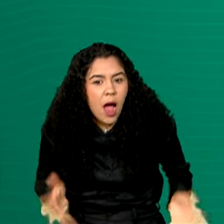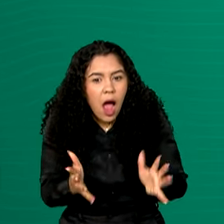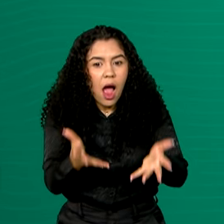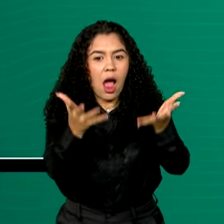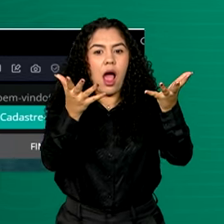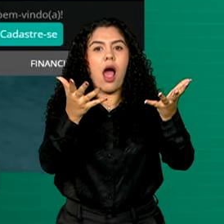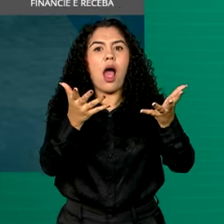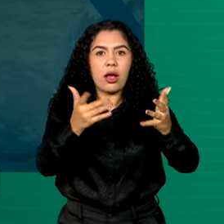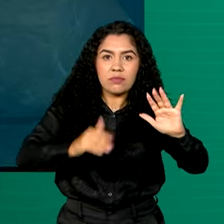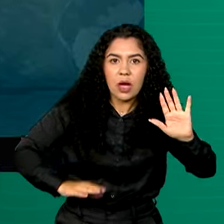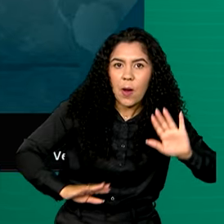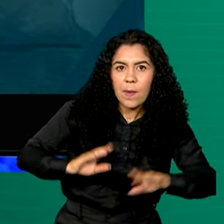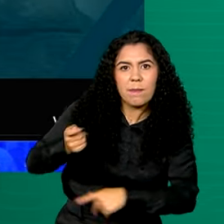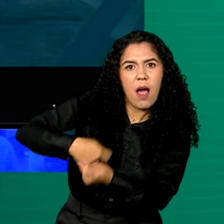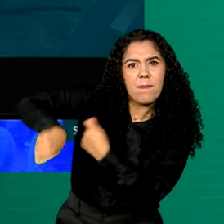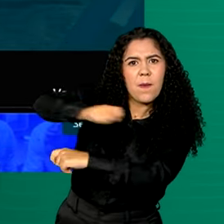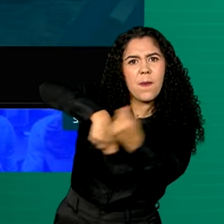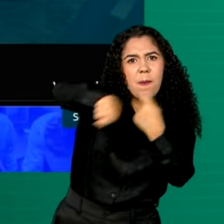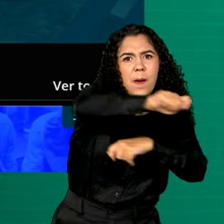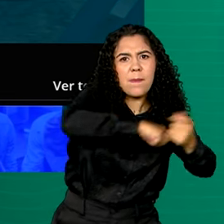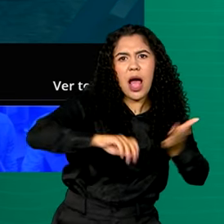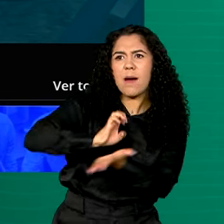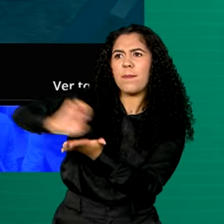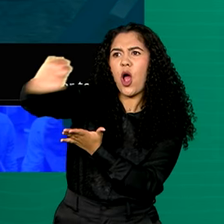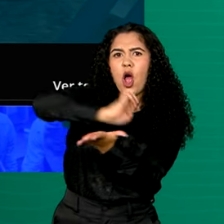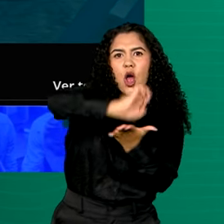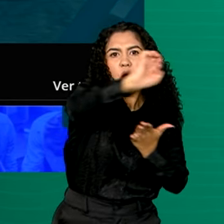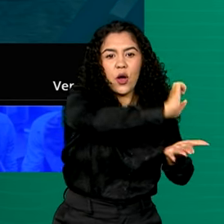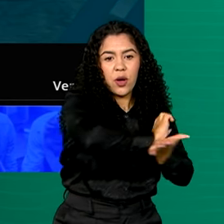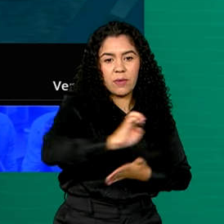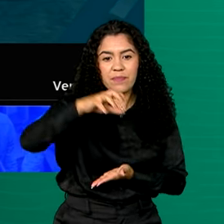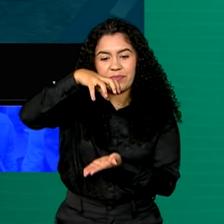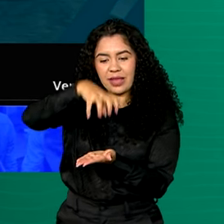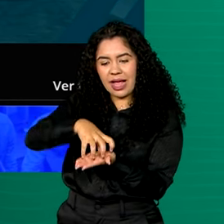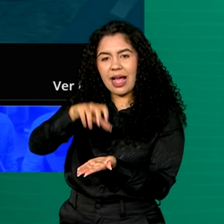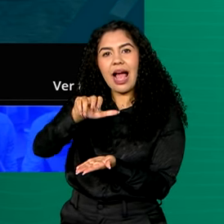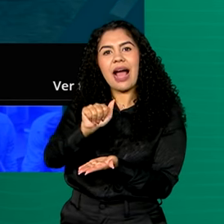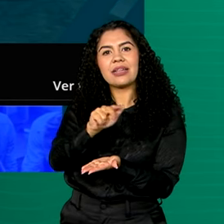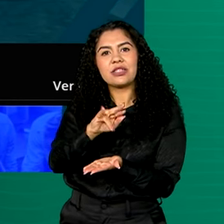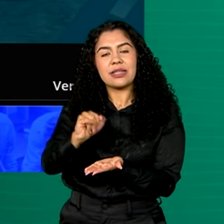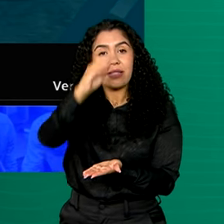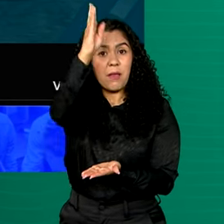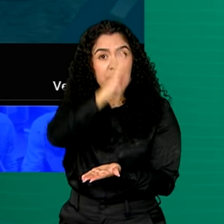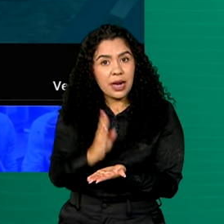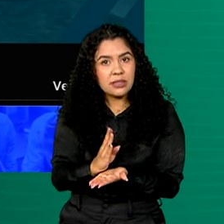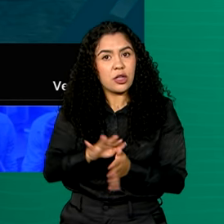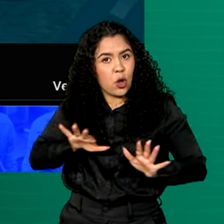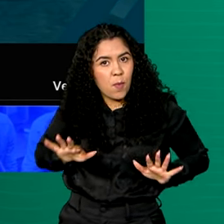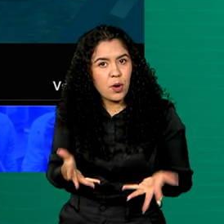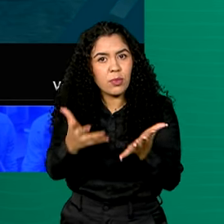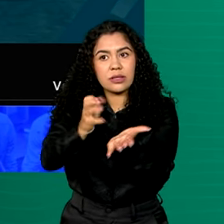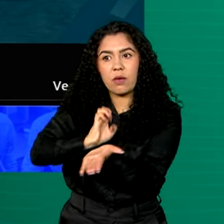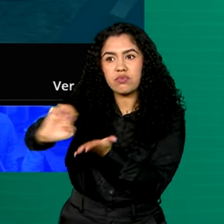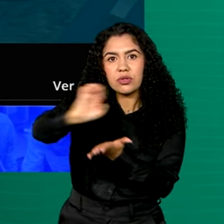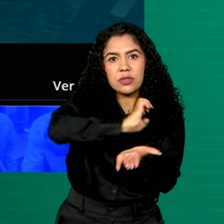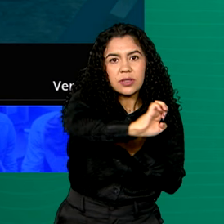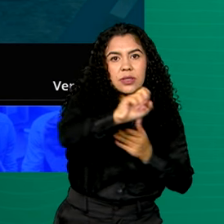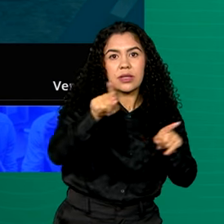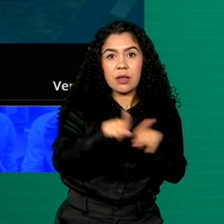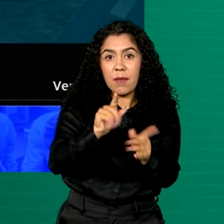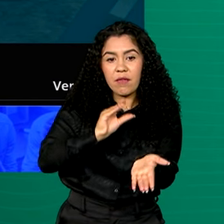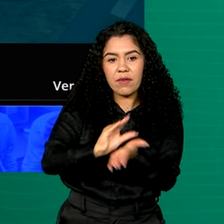o crescimento das exportações a agência Brasileira de promoção de exportações e investimentos